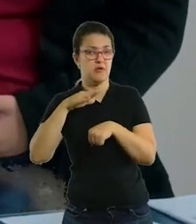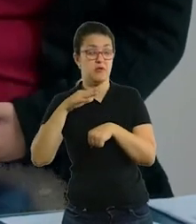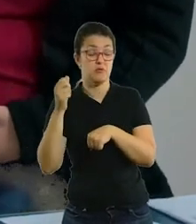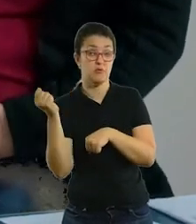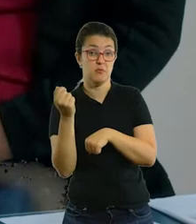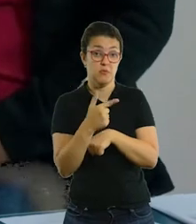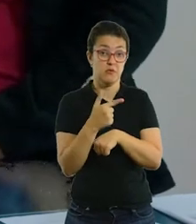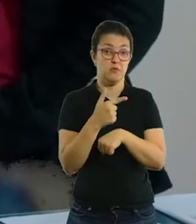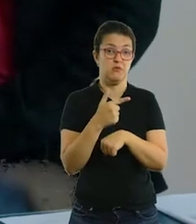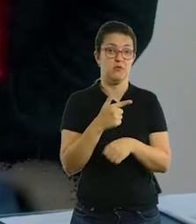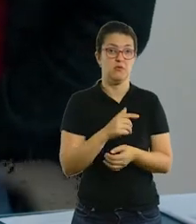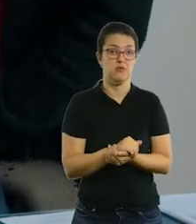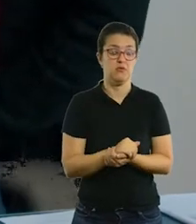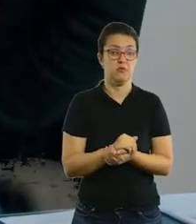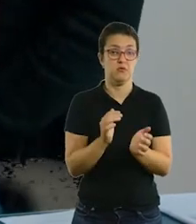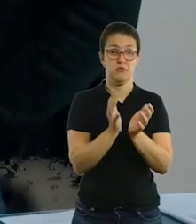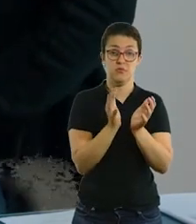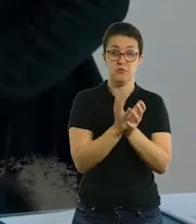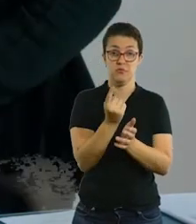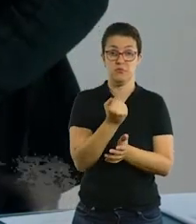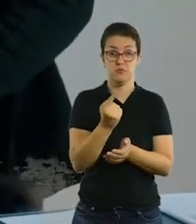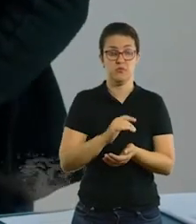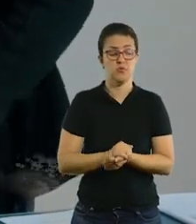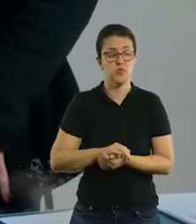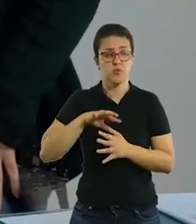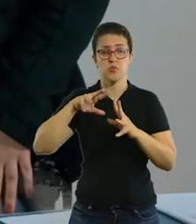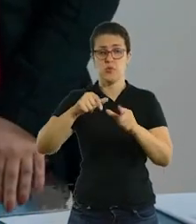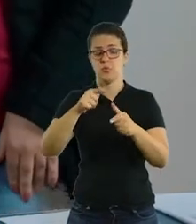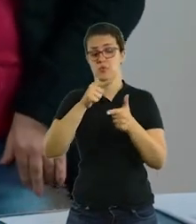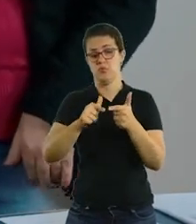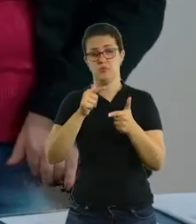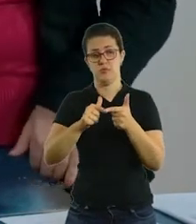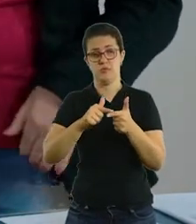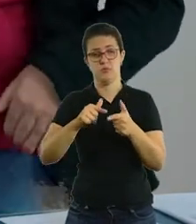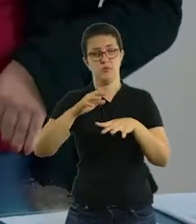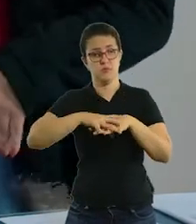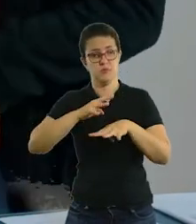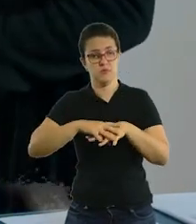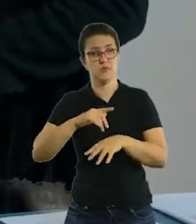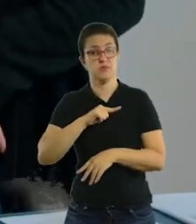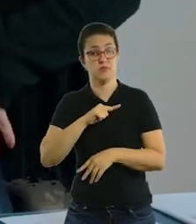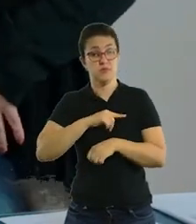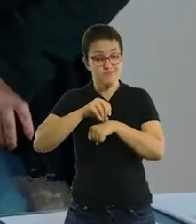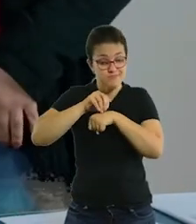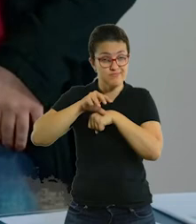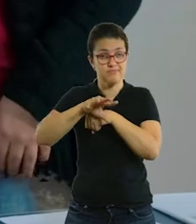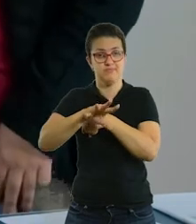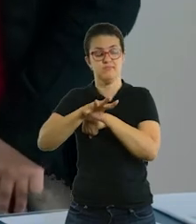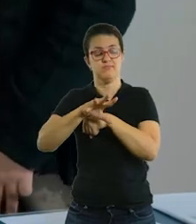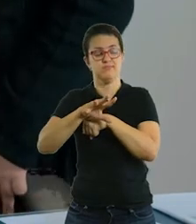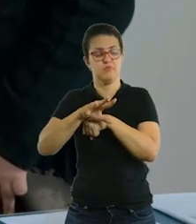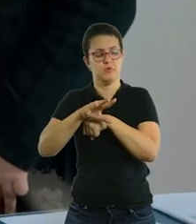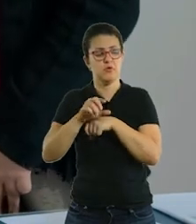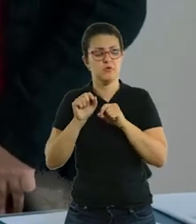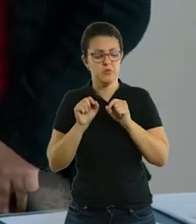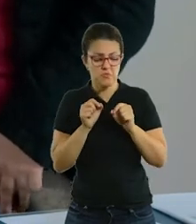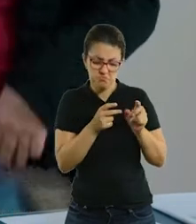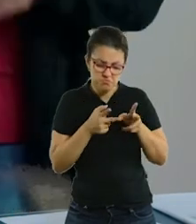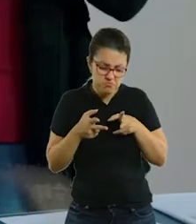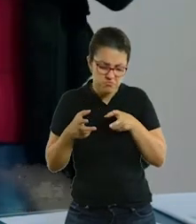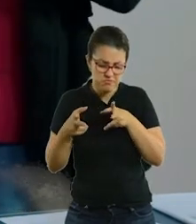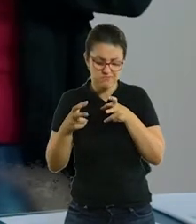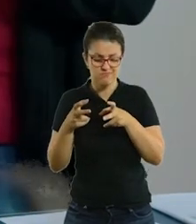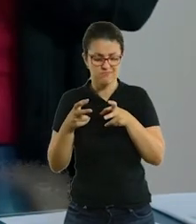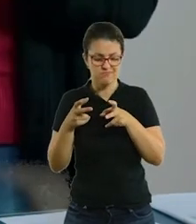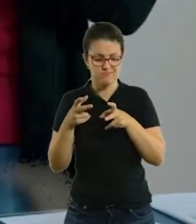a mais do que no primeiro turno? Todo problema matemático, ele traz dicas no seu enunciado para você saber